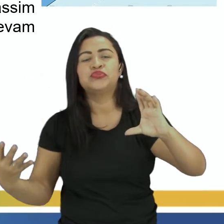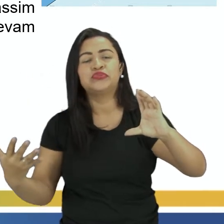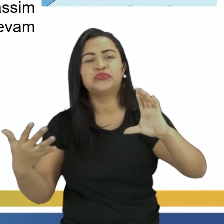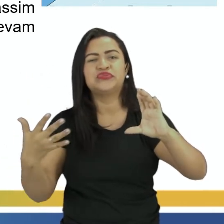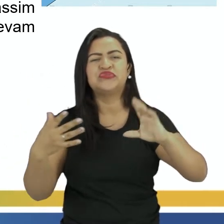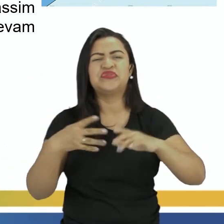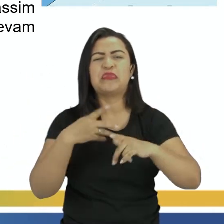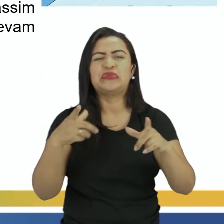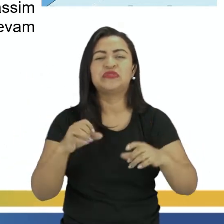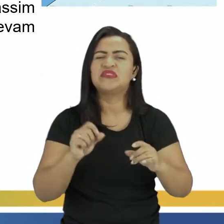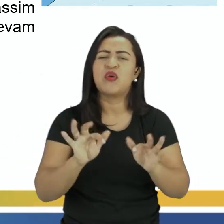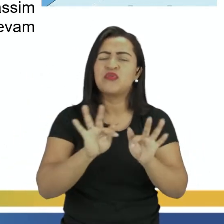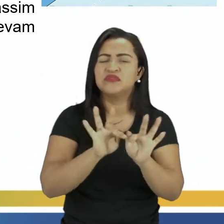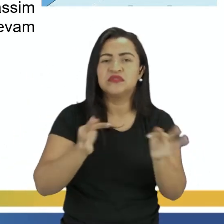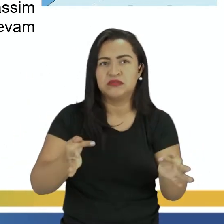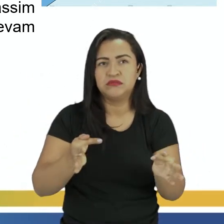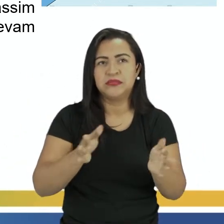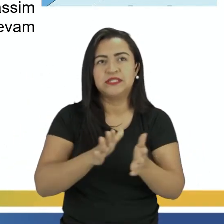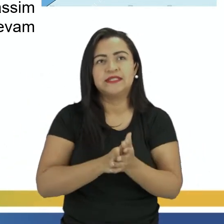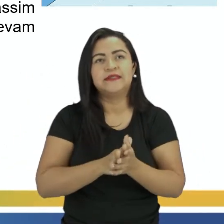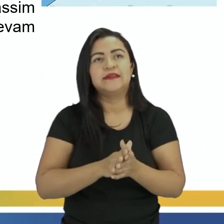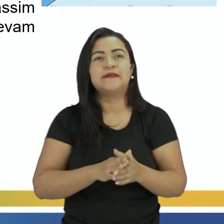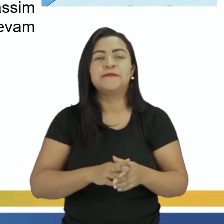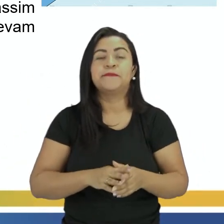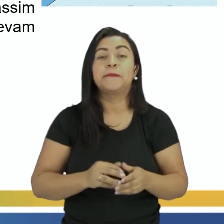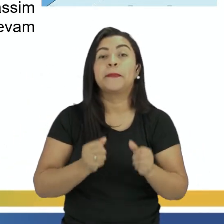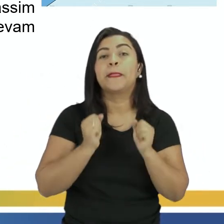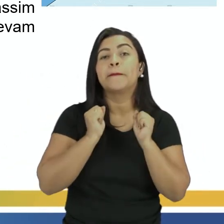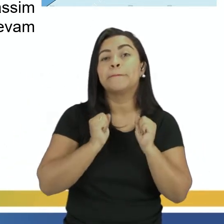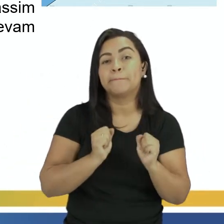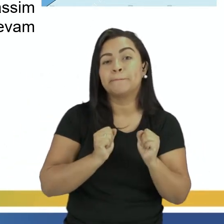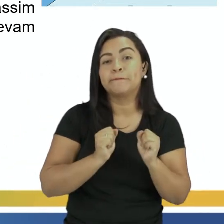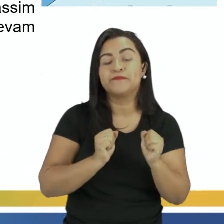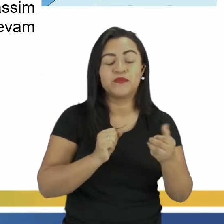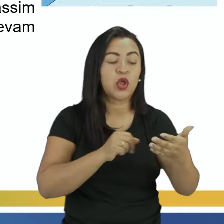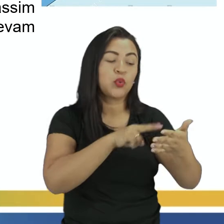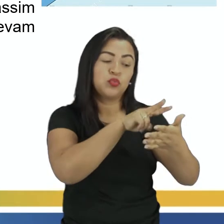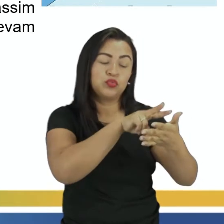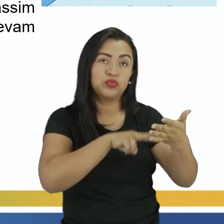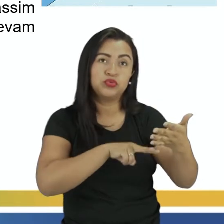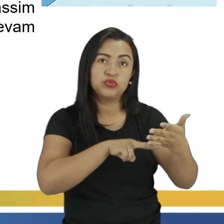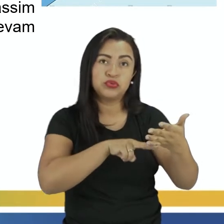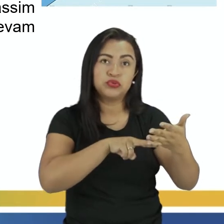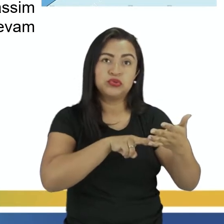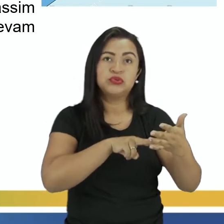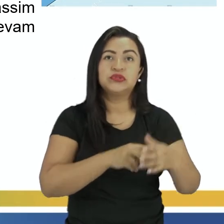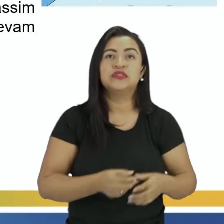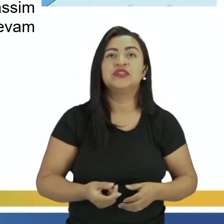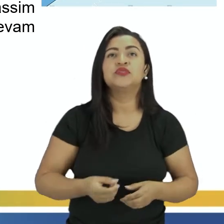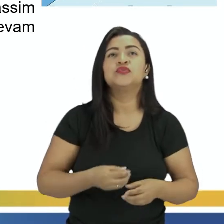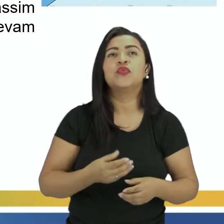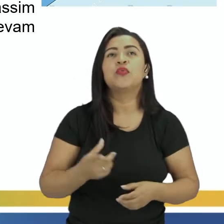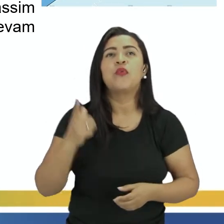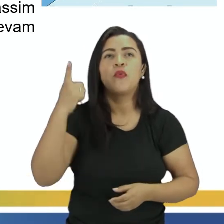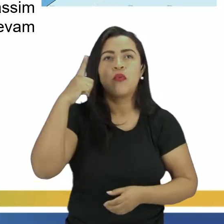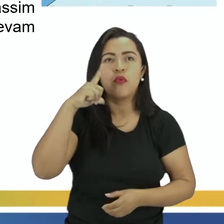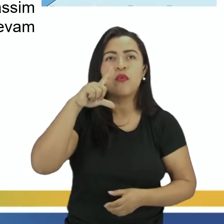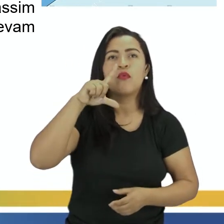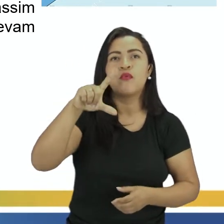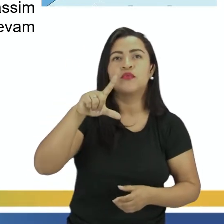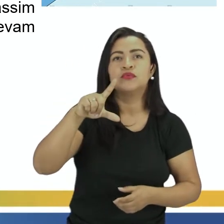Permite que o leitor haja de outras formas, mas que mesmo assim permaneça dentro do que foi estabelecido. Os